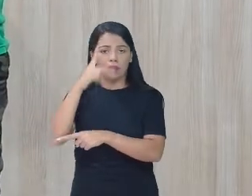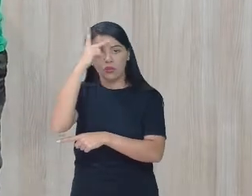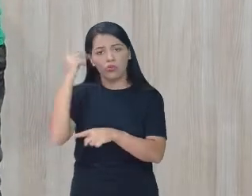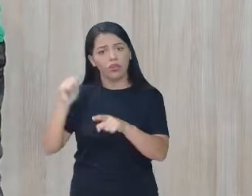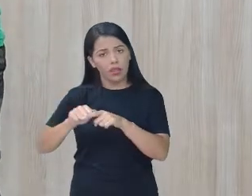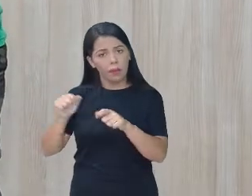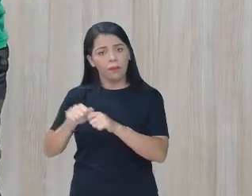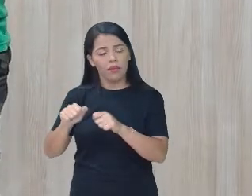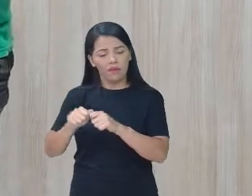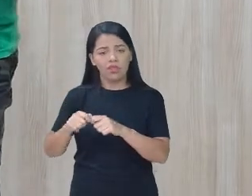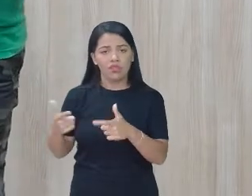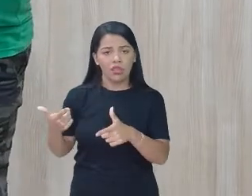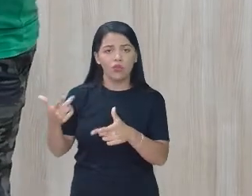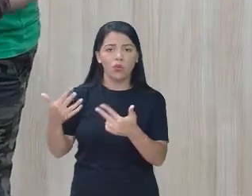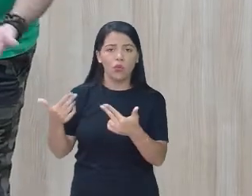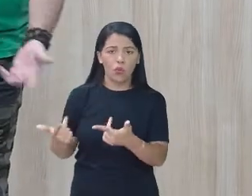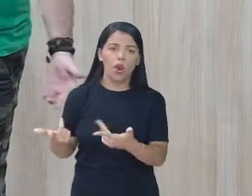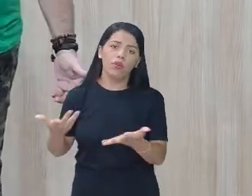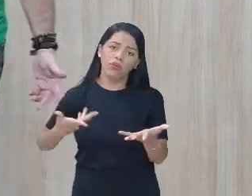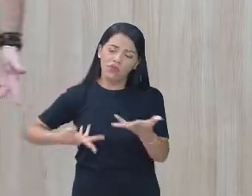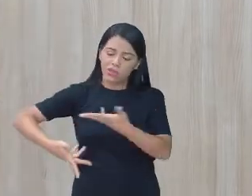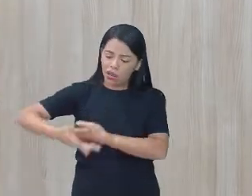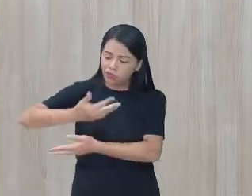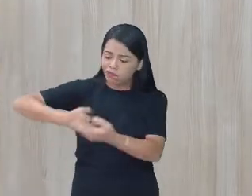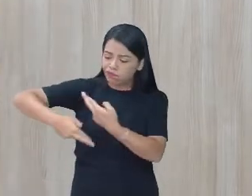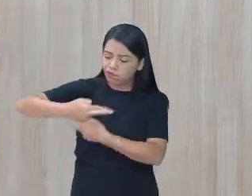se socializando, né, com aquelas pessoas.